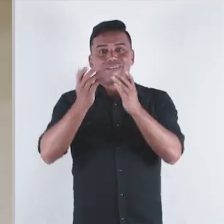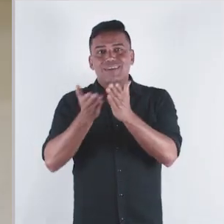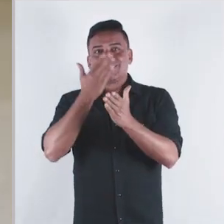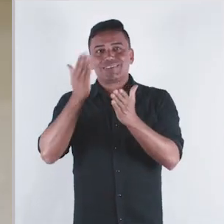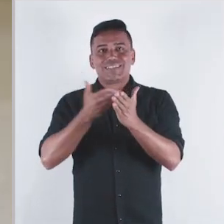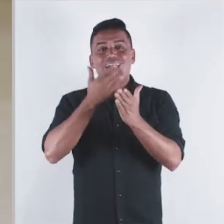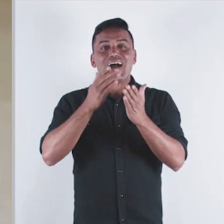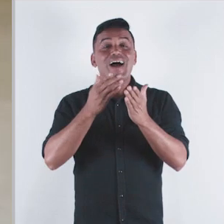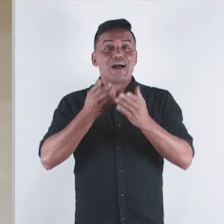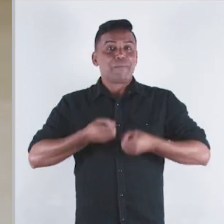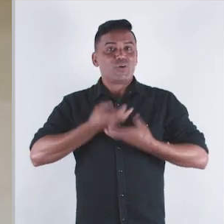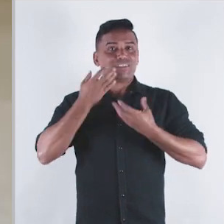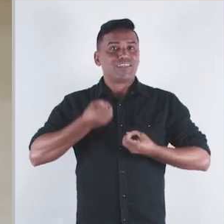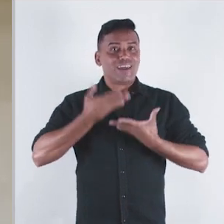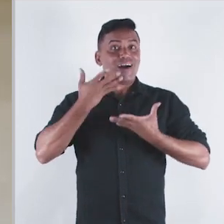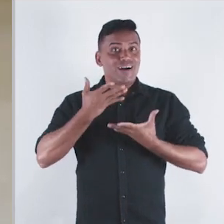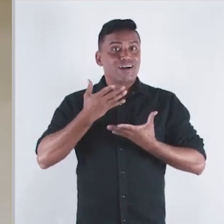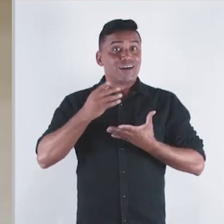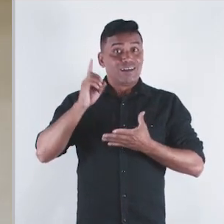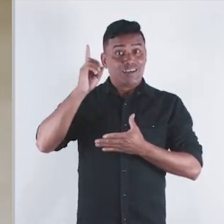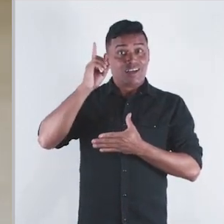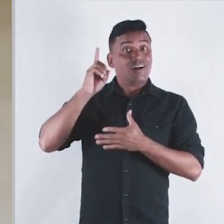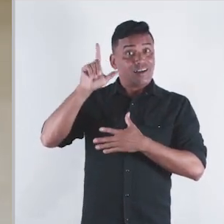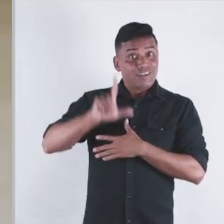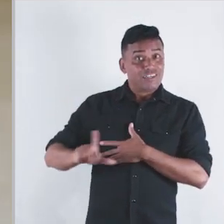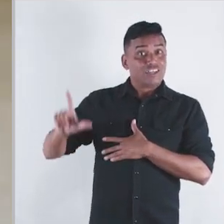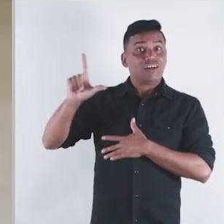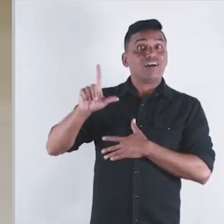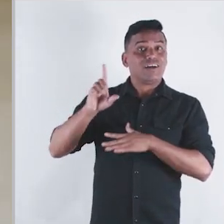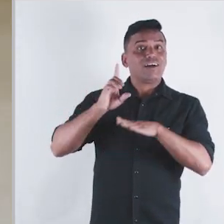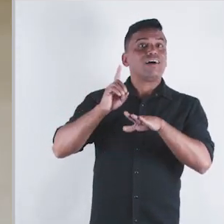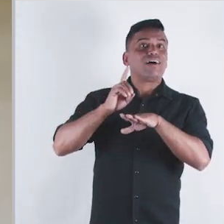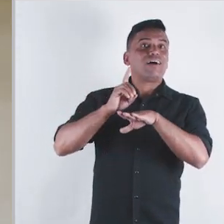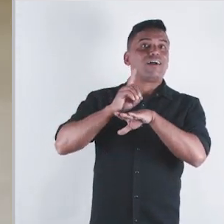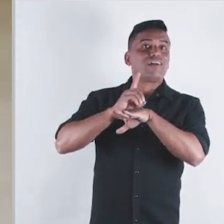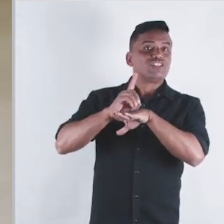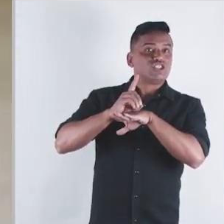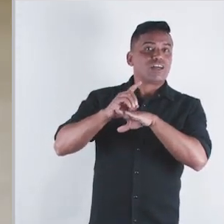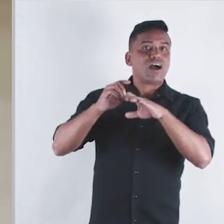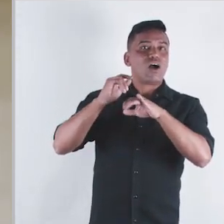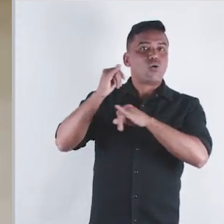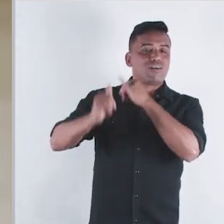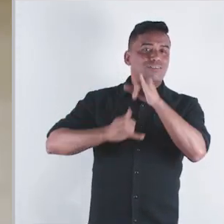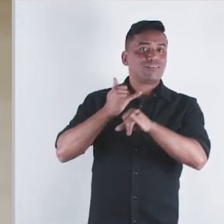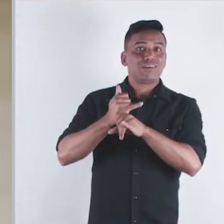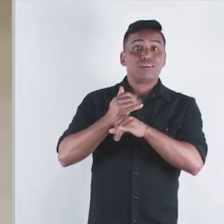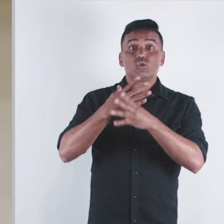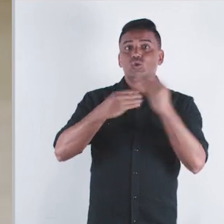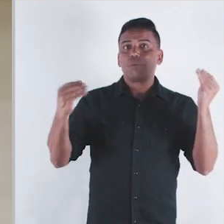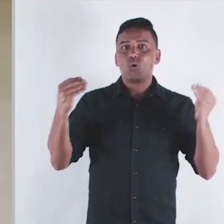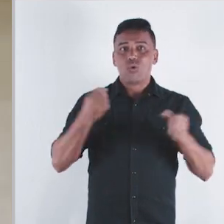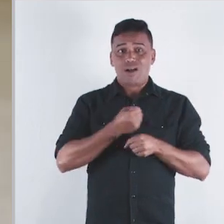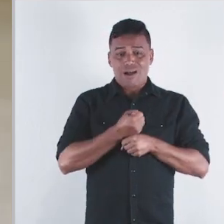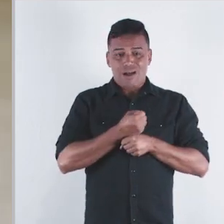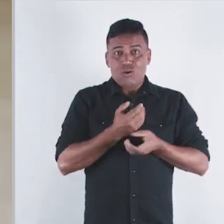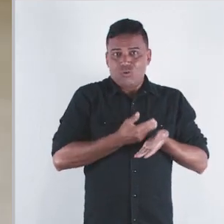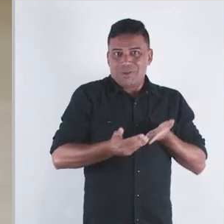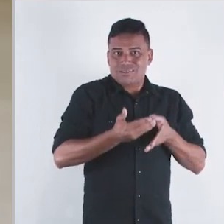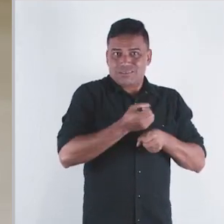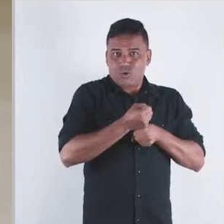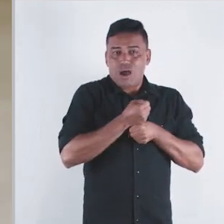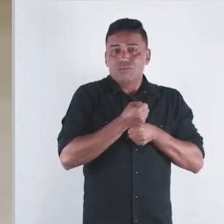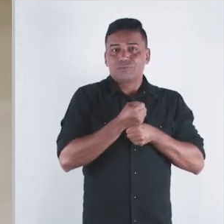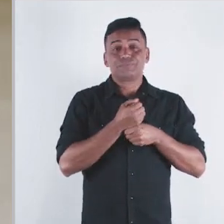Artéria 8, ela tinha ficado totalmente indisponível no início desse ano, e